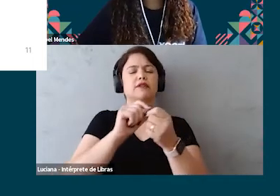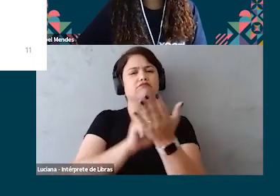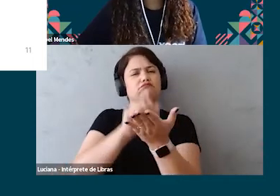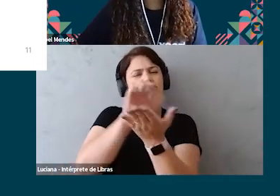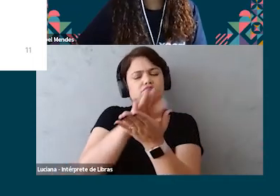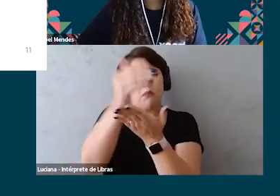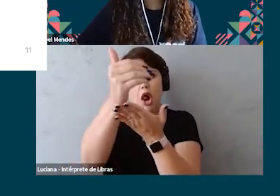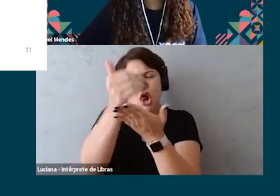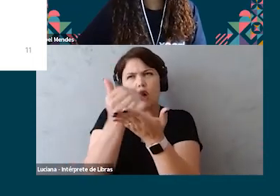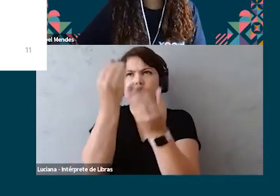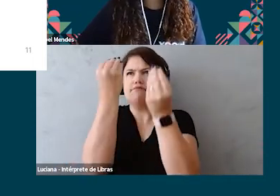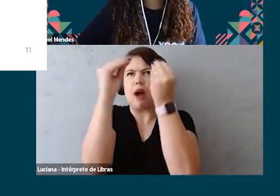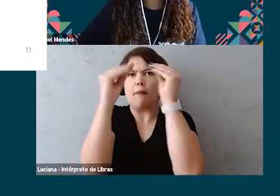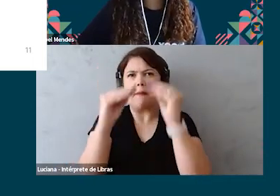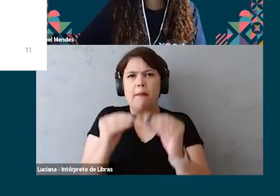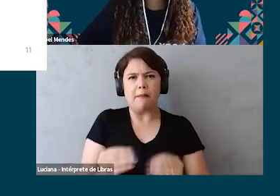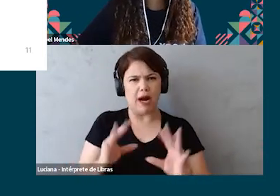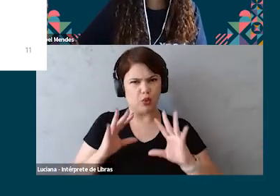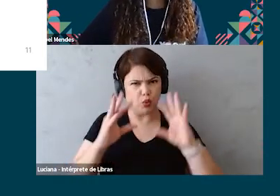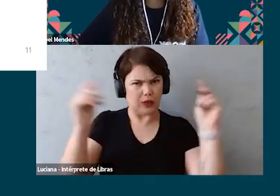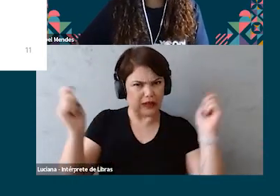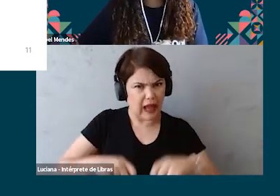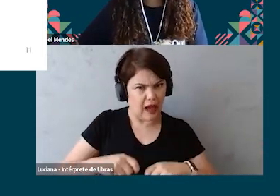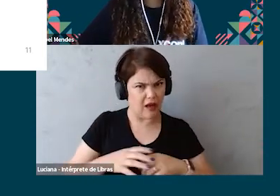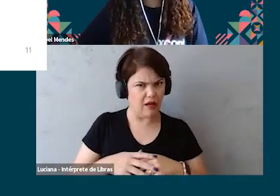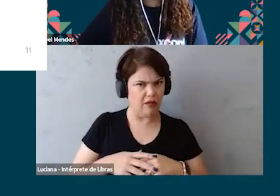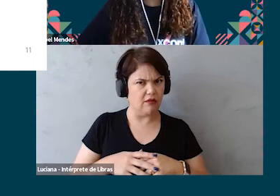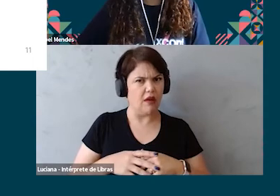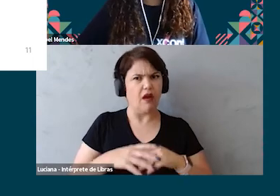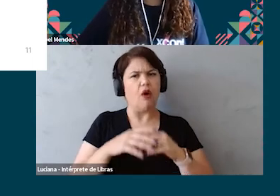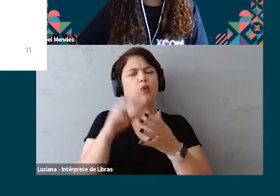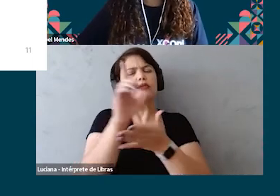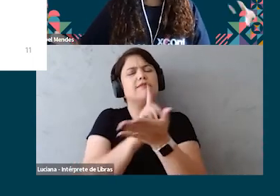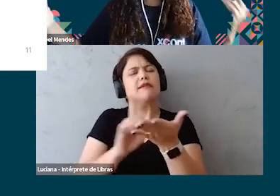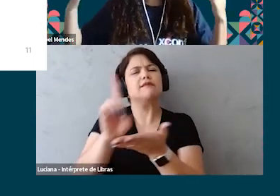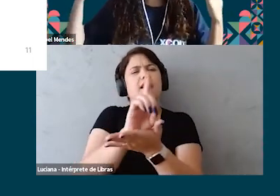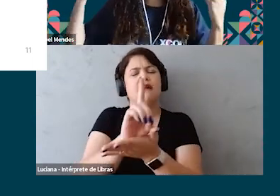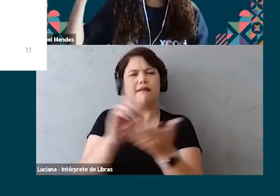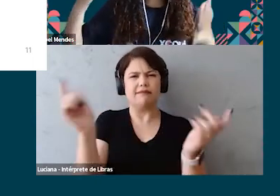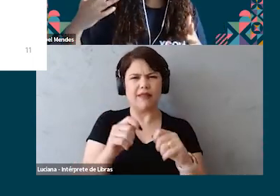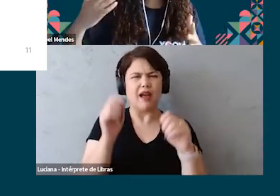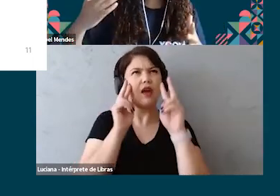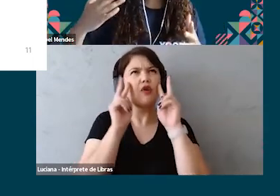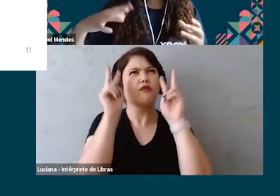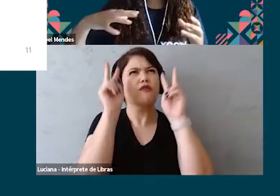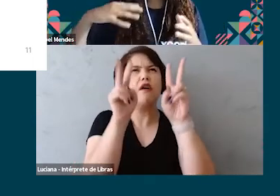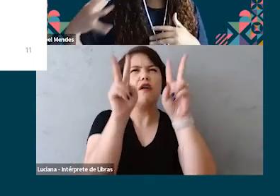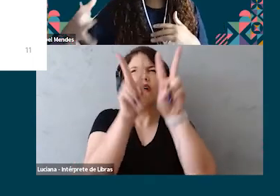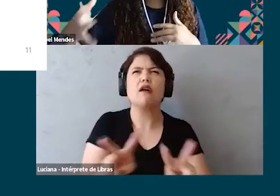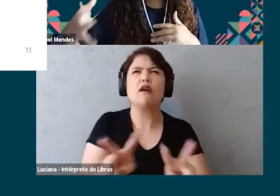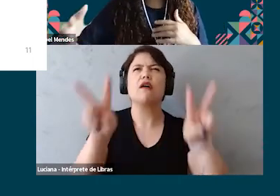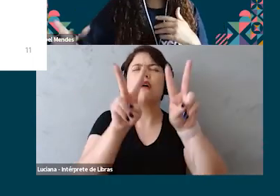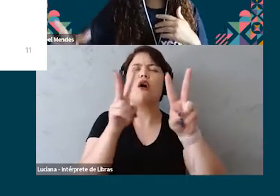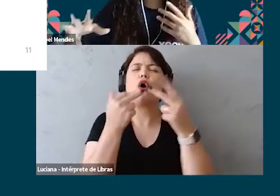o cadastro, fazer os formulários e assim por diante? Design. Eu posso ver